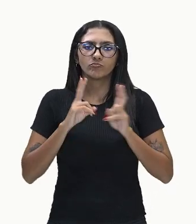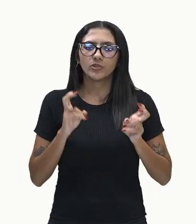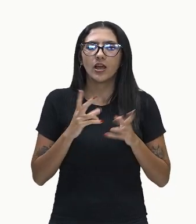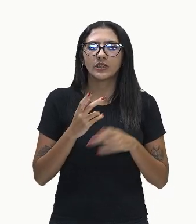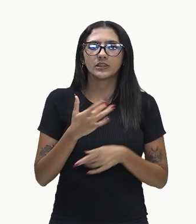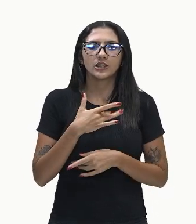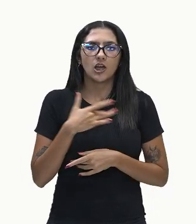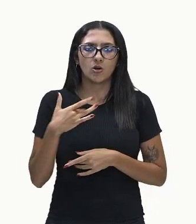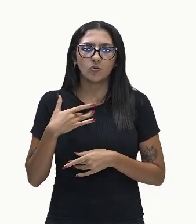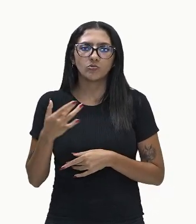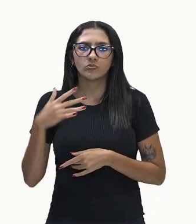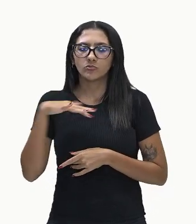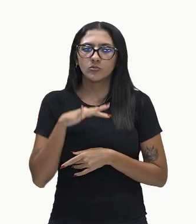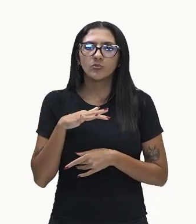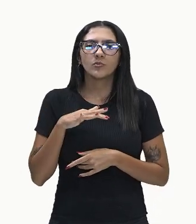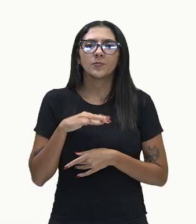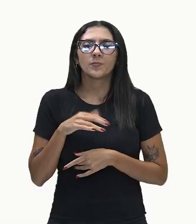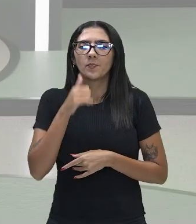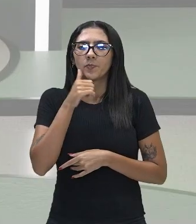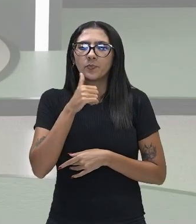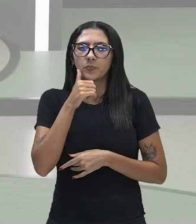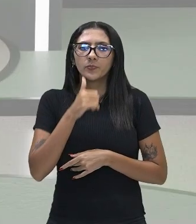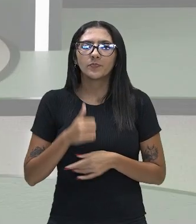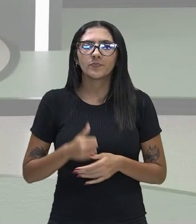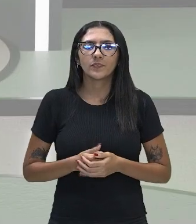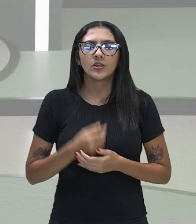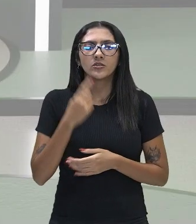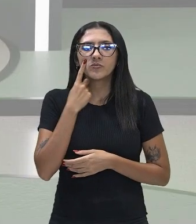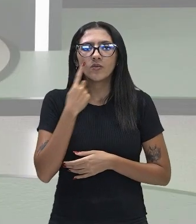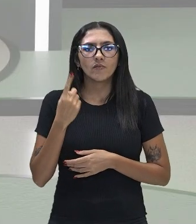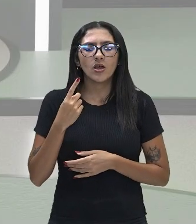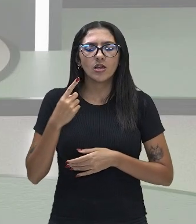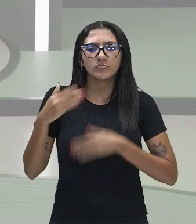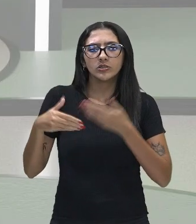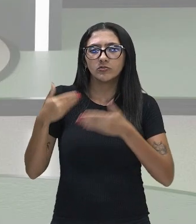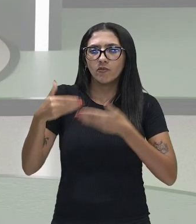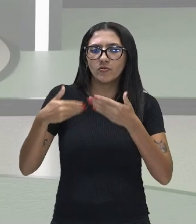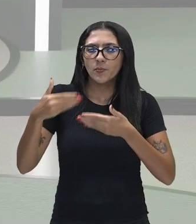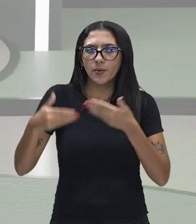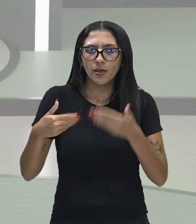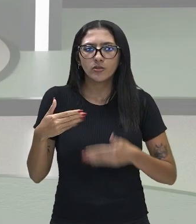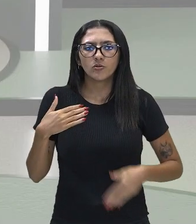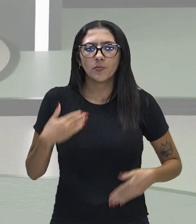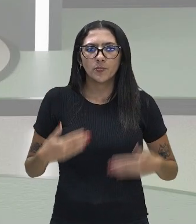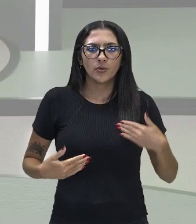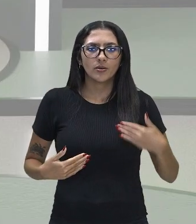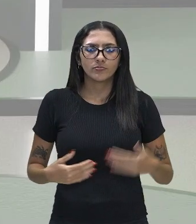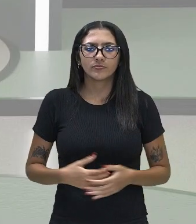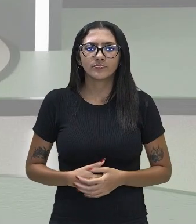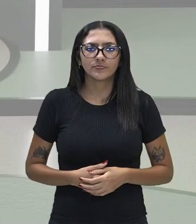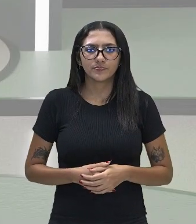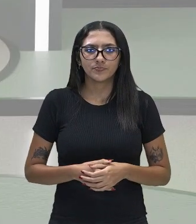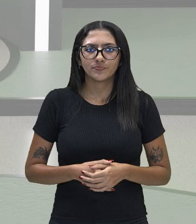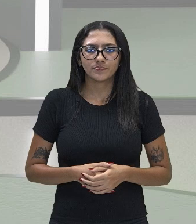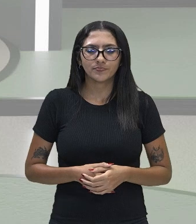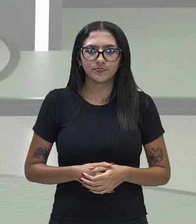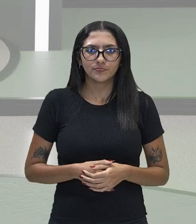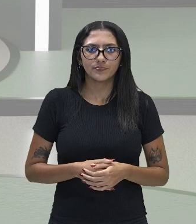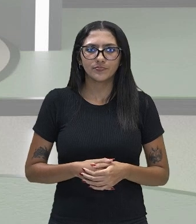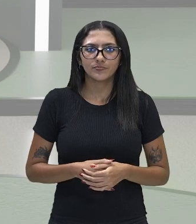sexual, nós vamos para a puberdade. E a puberdade, ela é um